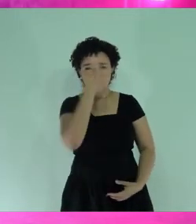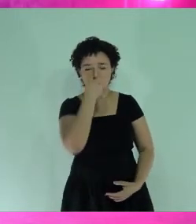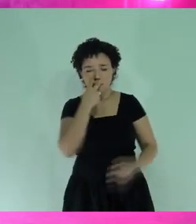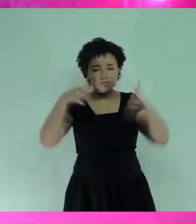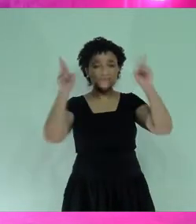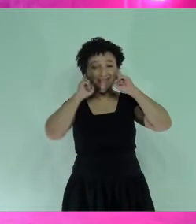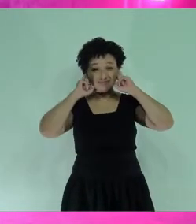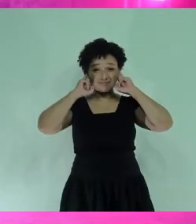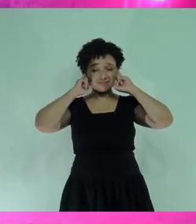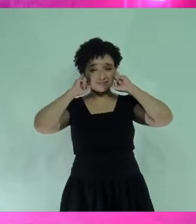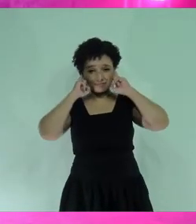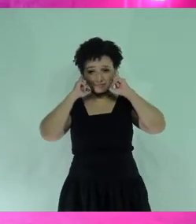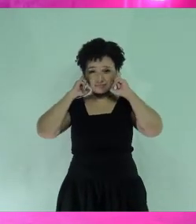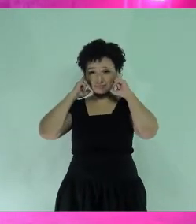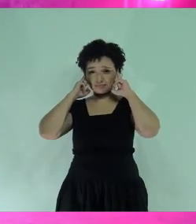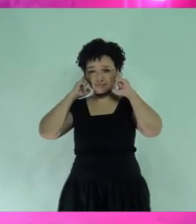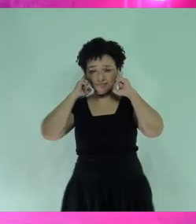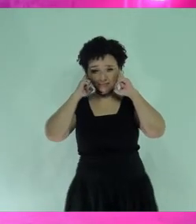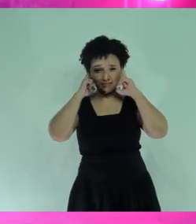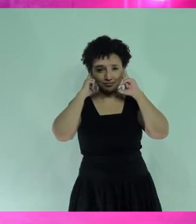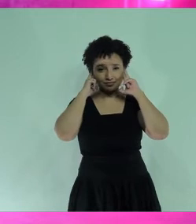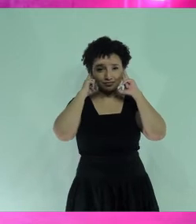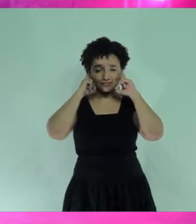A cegueira dos ouvidos